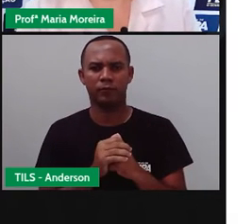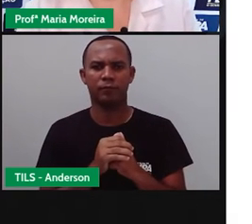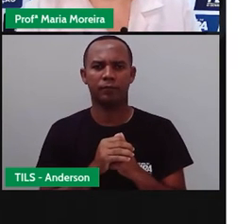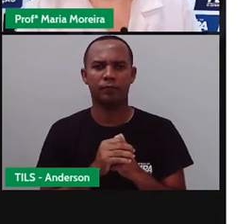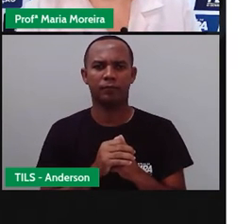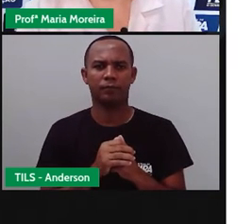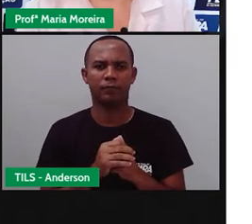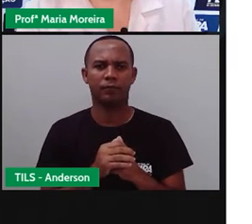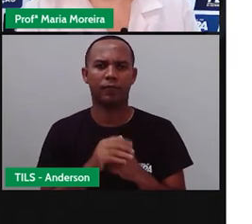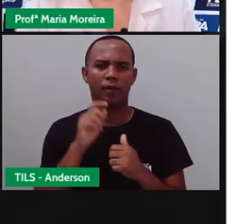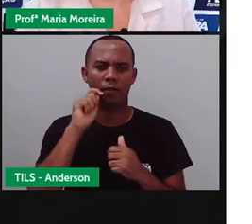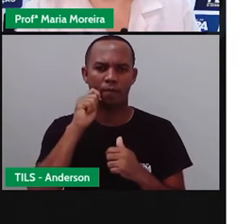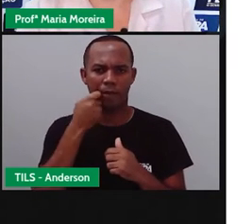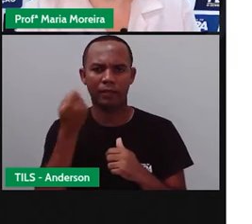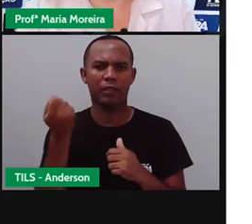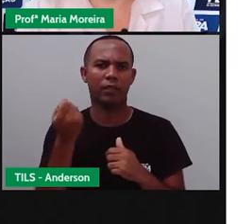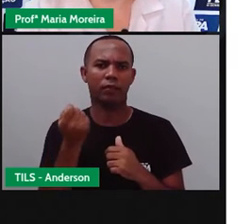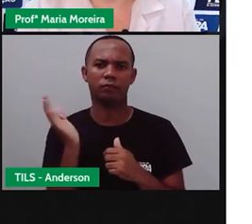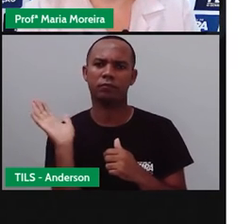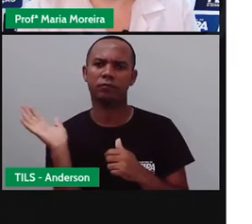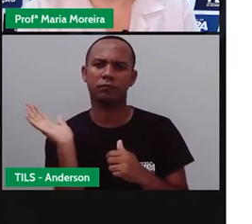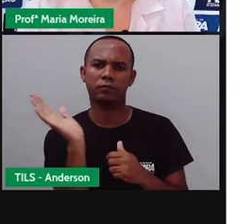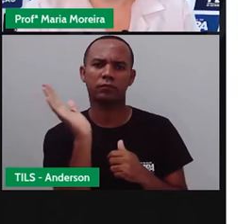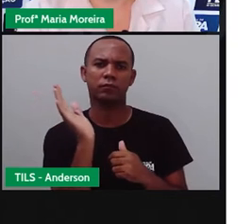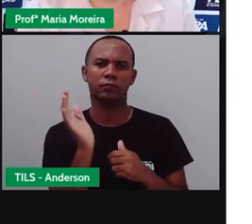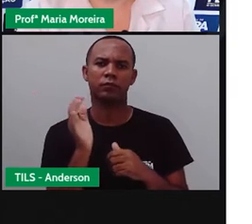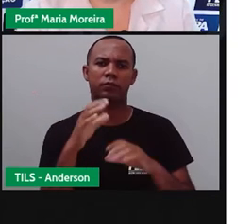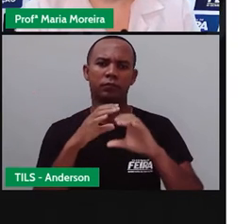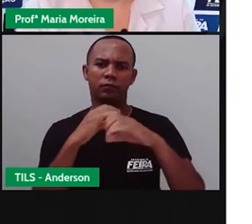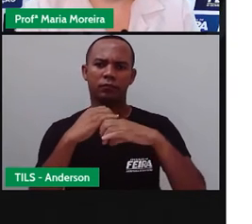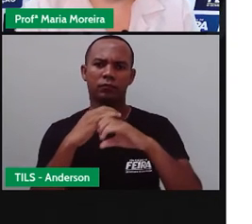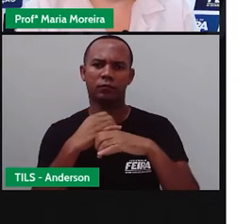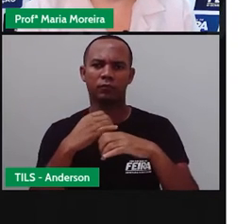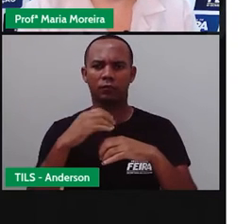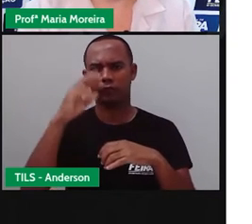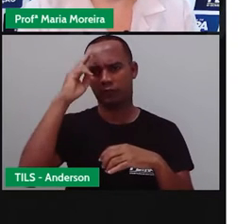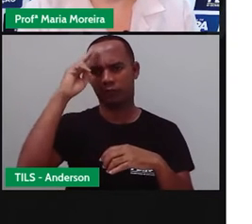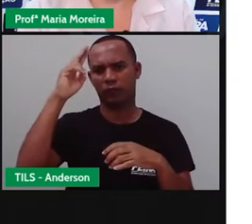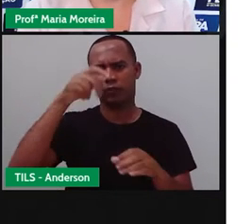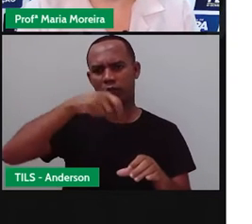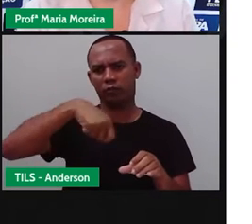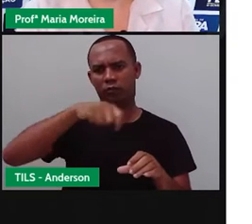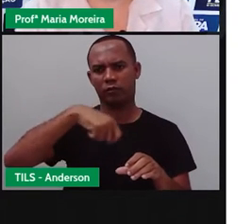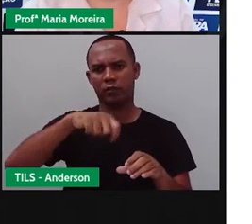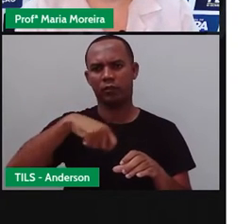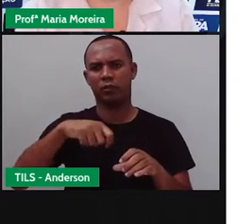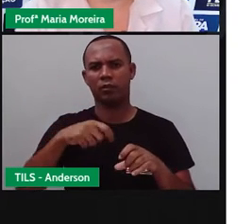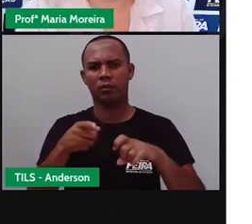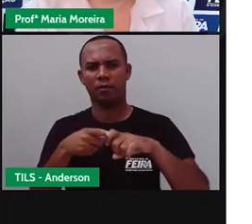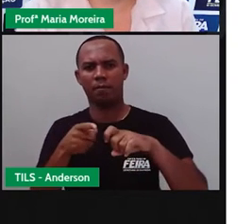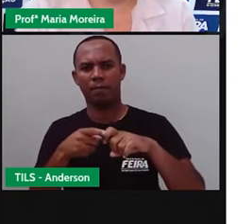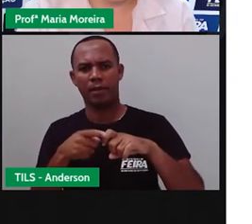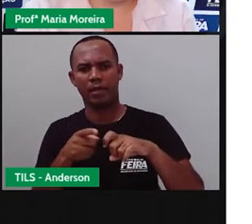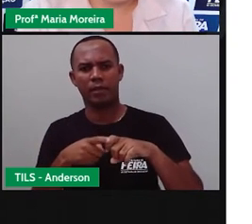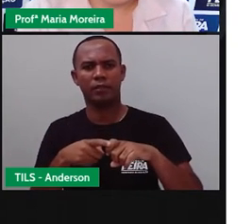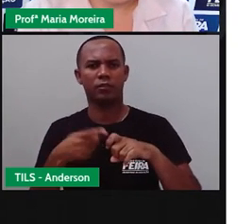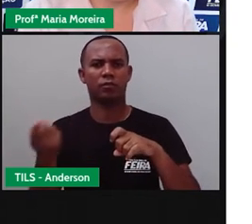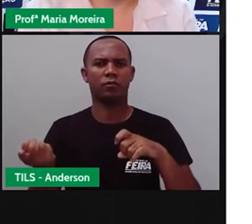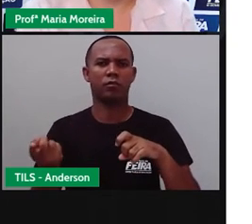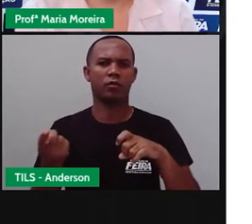o padeiro garçom arquiteto chefe de cozinha médico pediatra costureira e